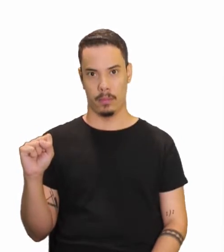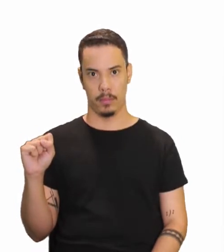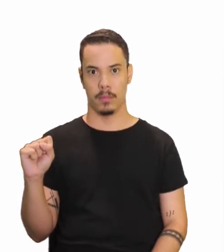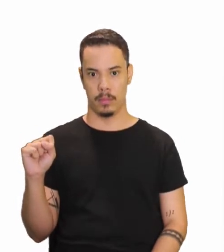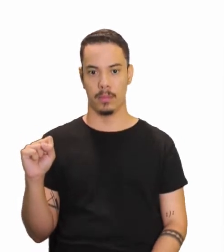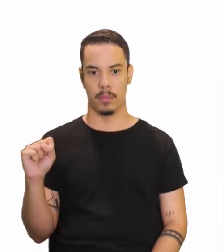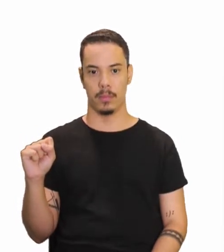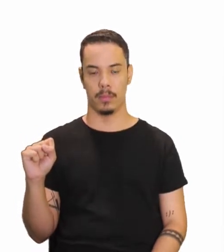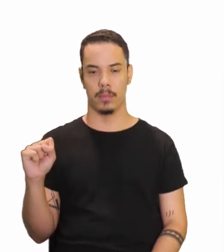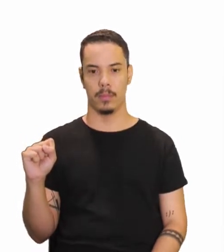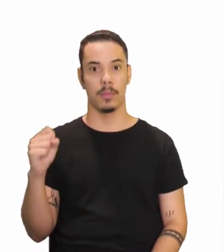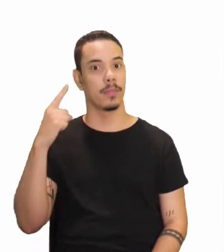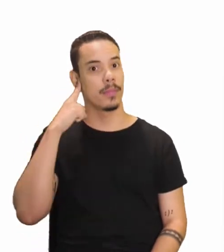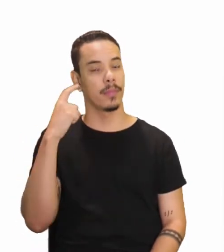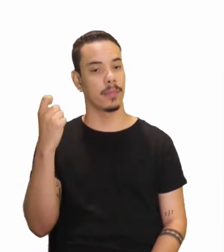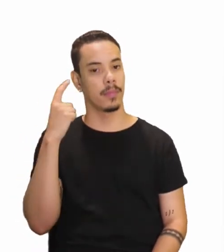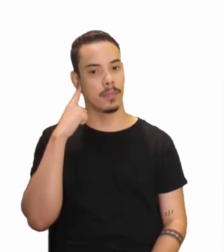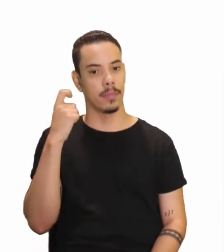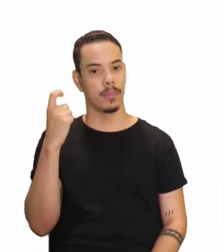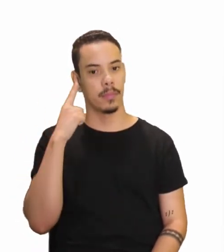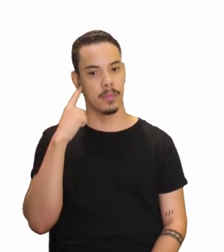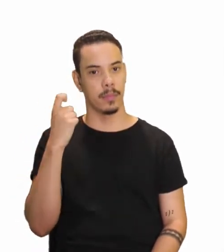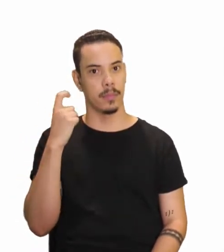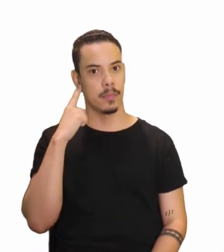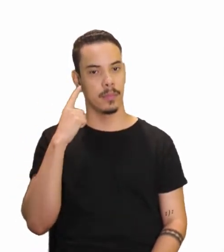S. O som